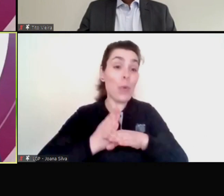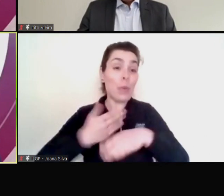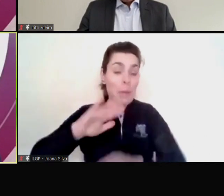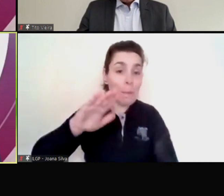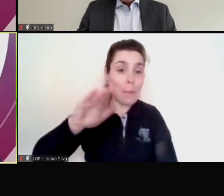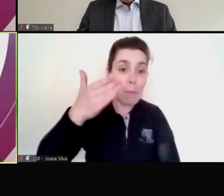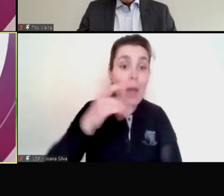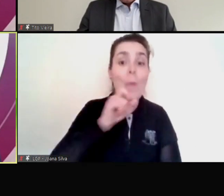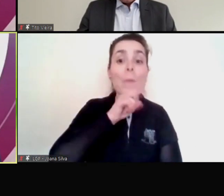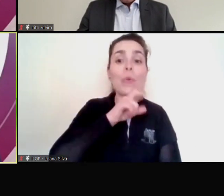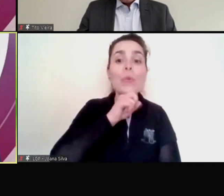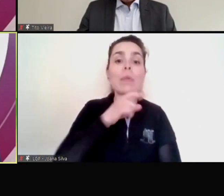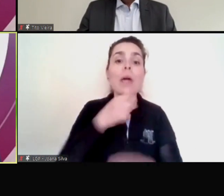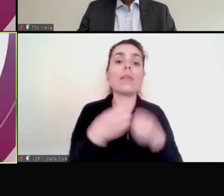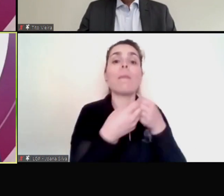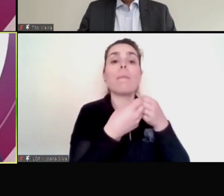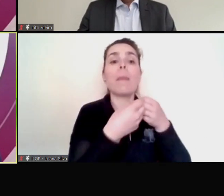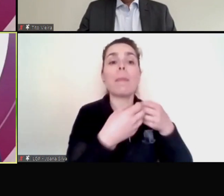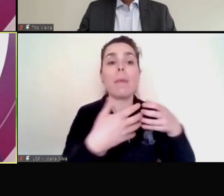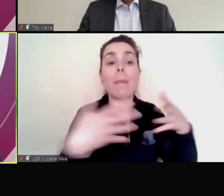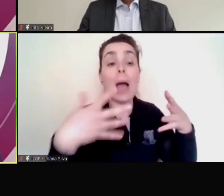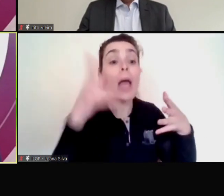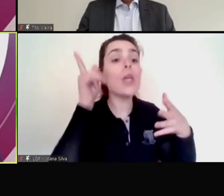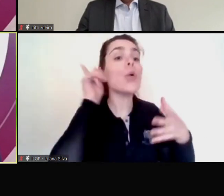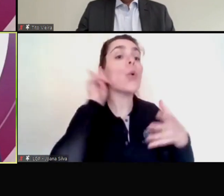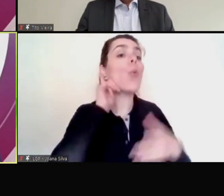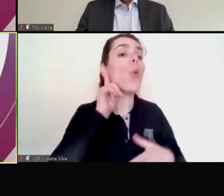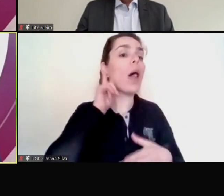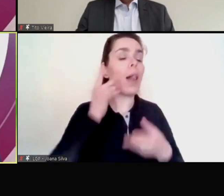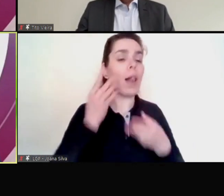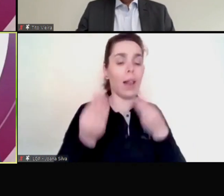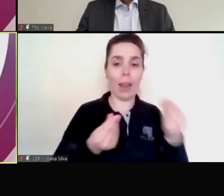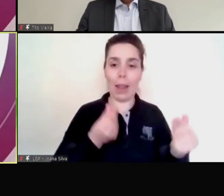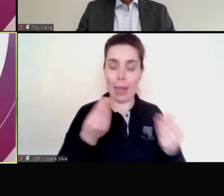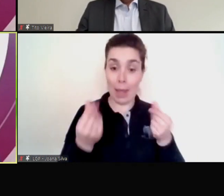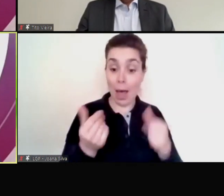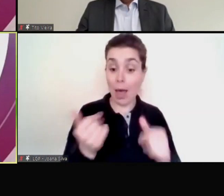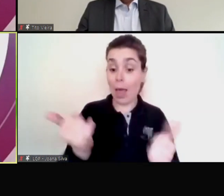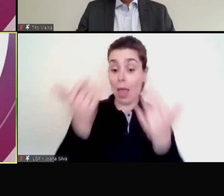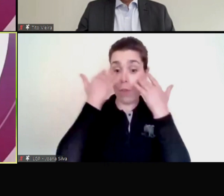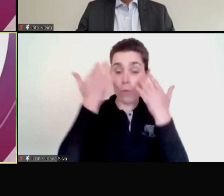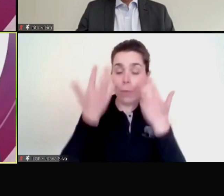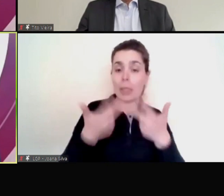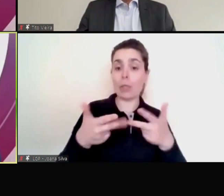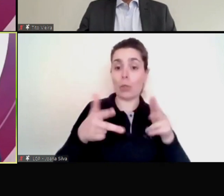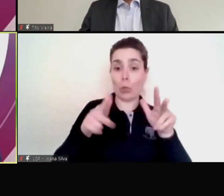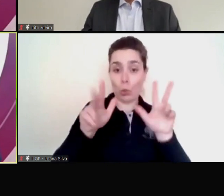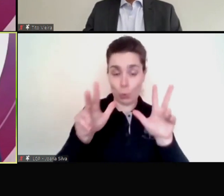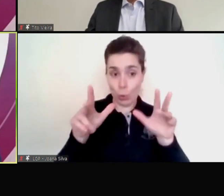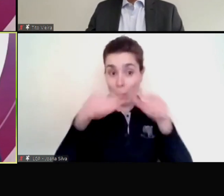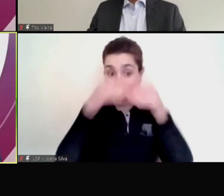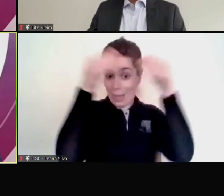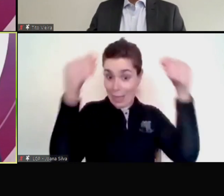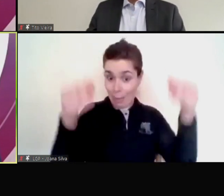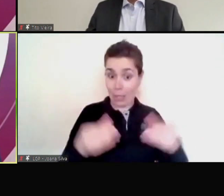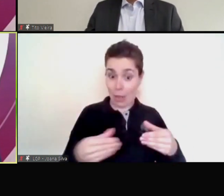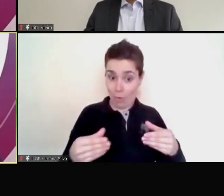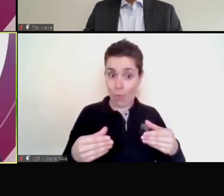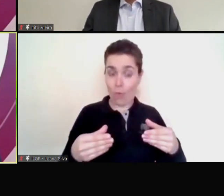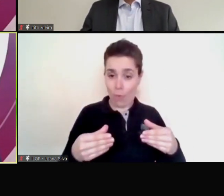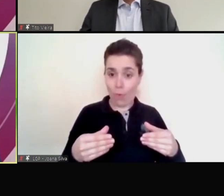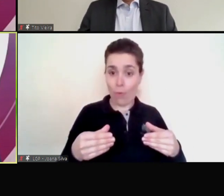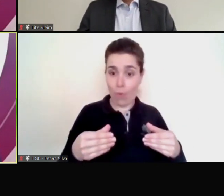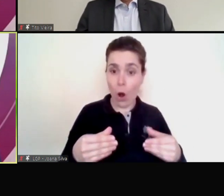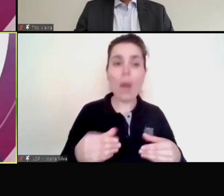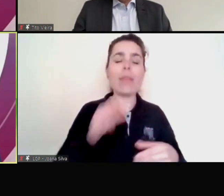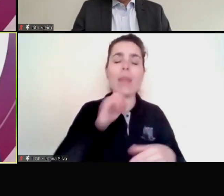possibilidade de massificar com qualidade. Portanto, os MOOC e a formação disponível na plataforma Now, esperamos, vai nos permitir chegar